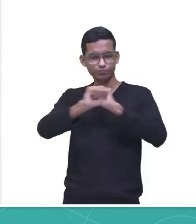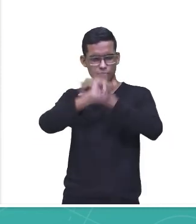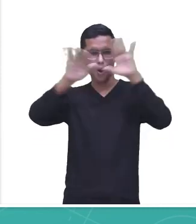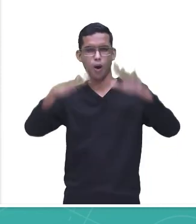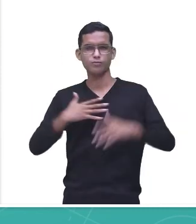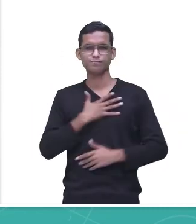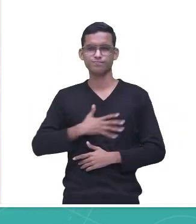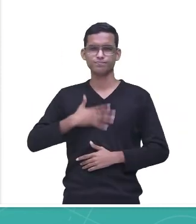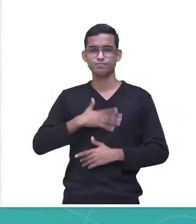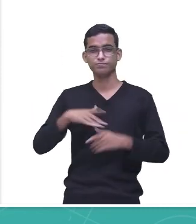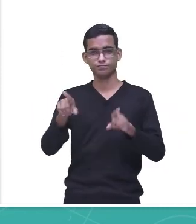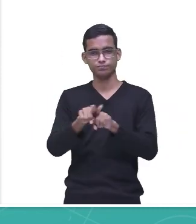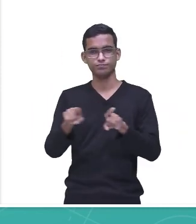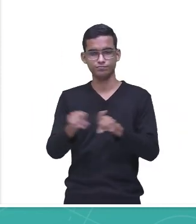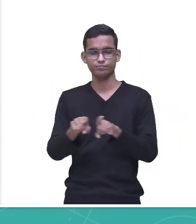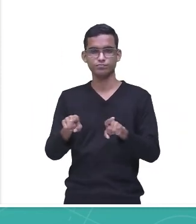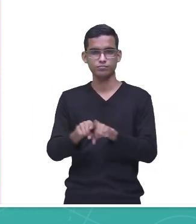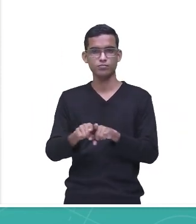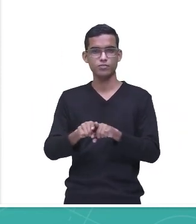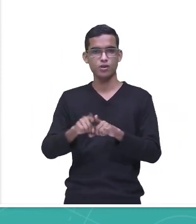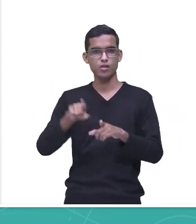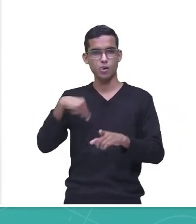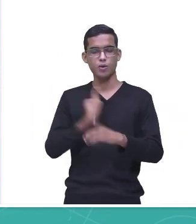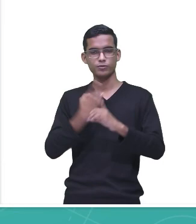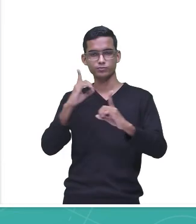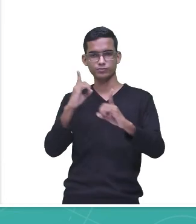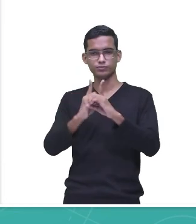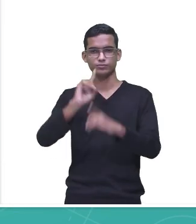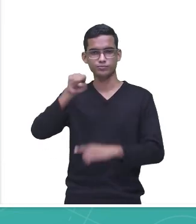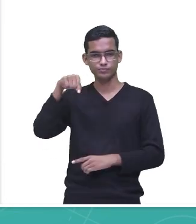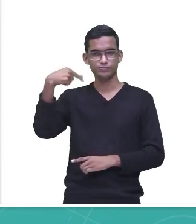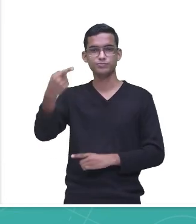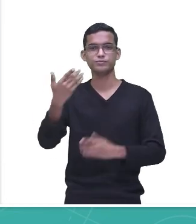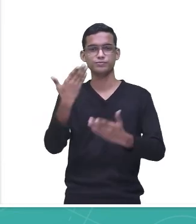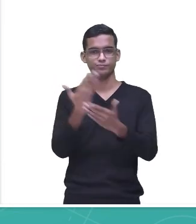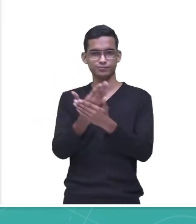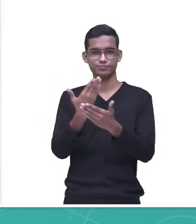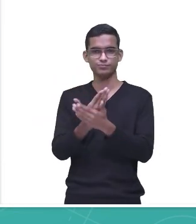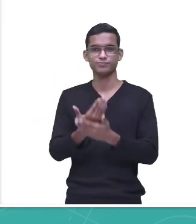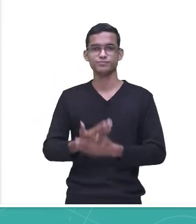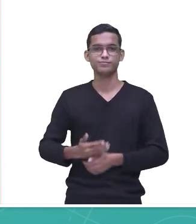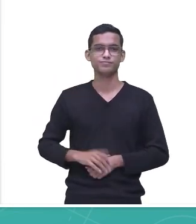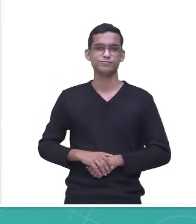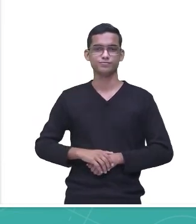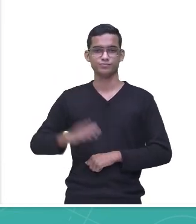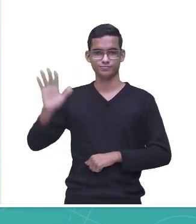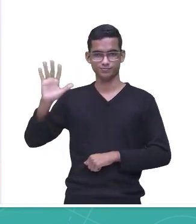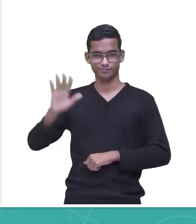gostado e compreendido da aula, e nós nos encontramos em uma próxima oportunidade.